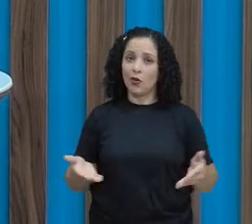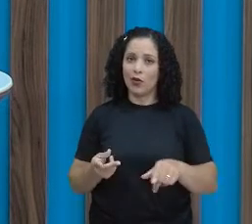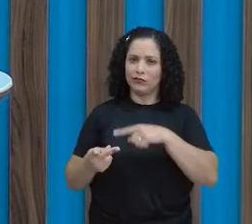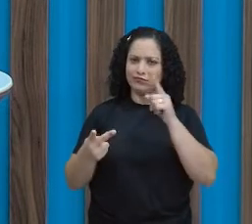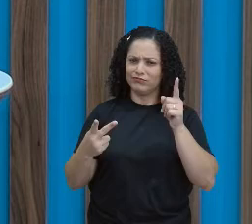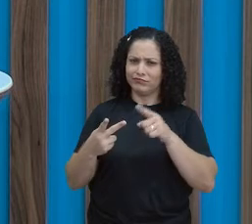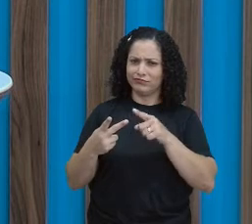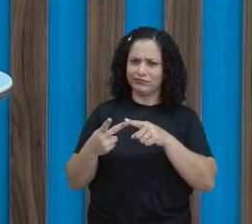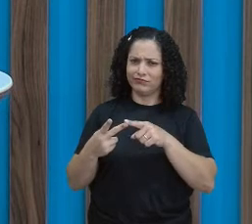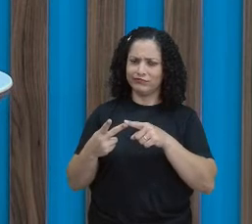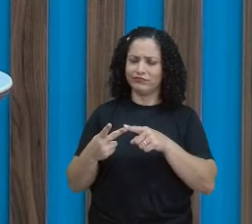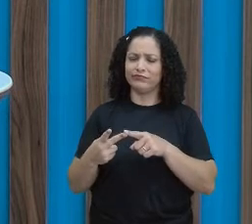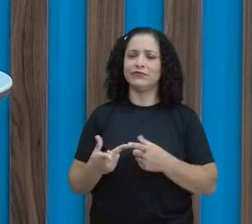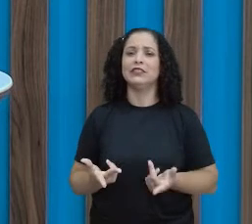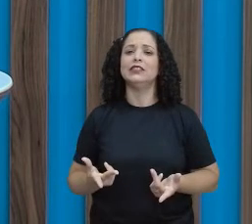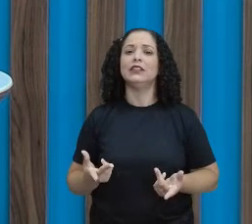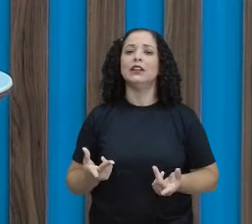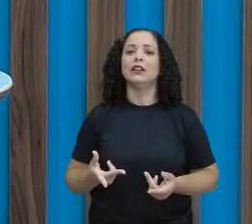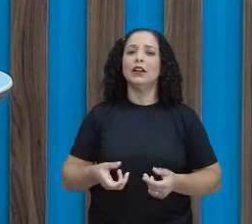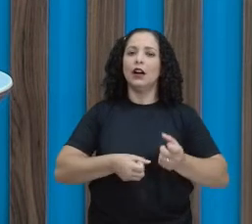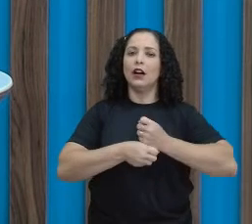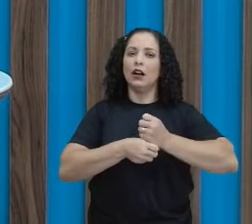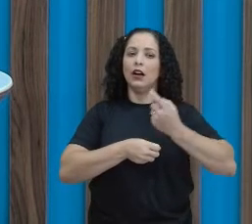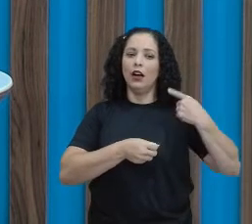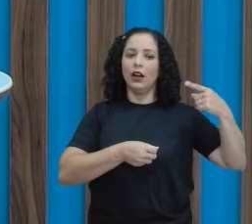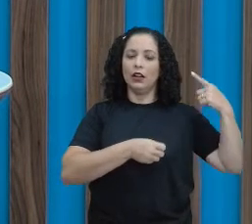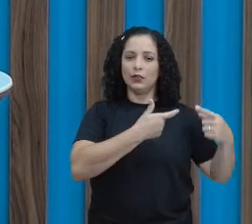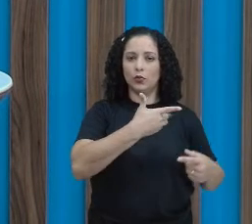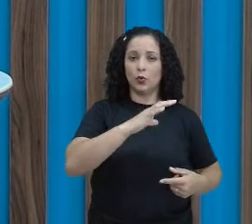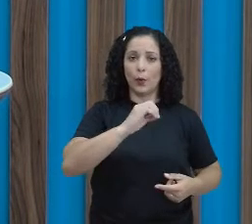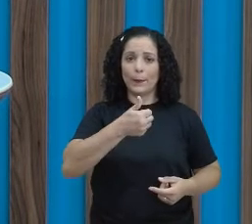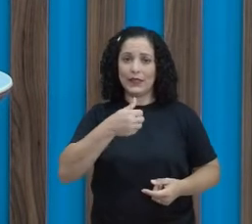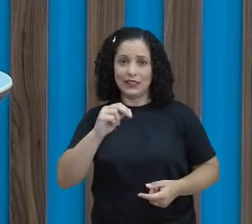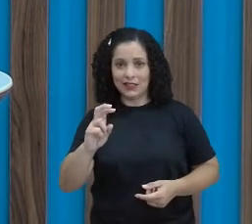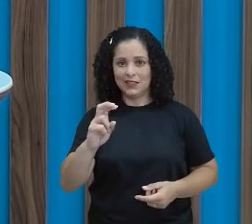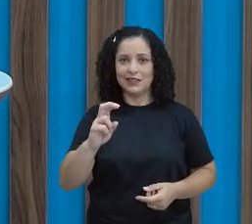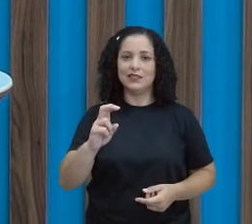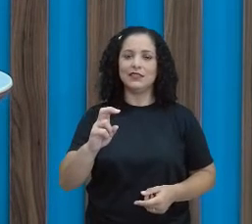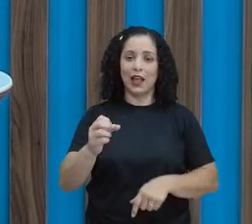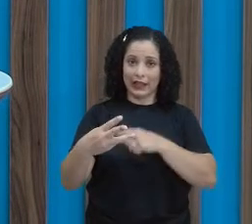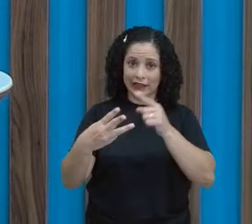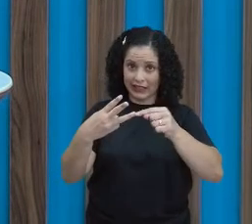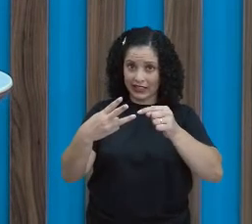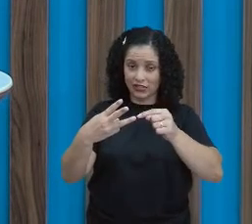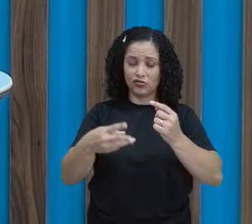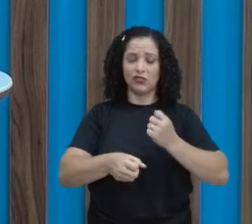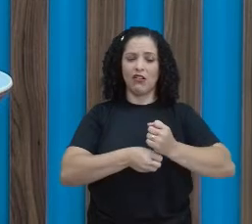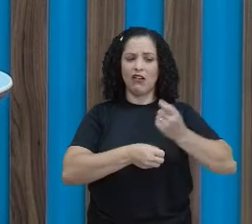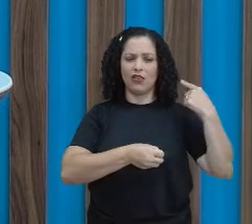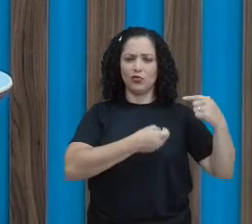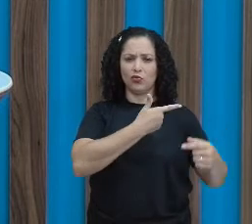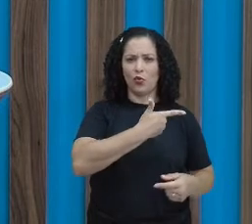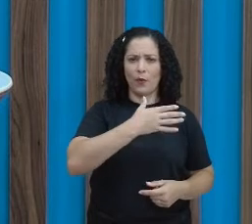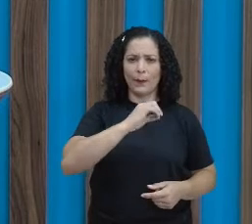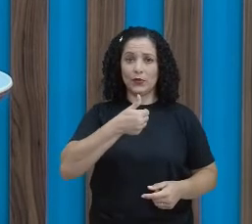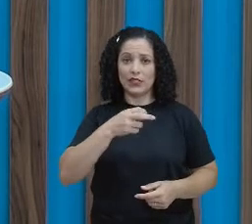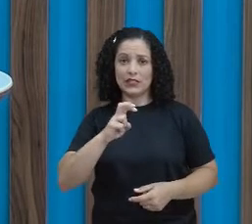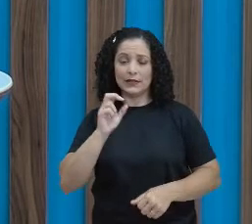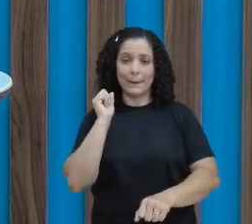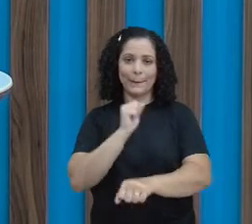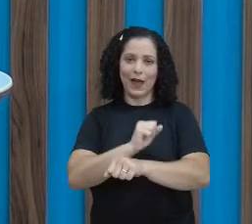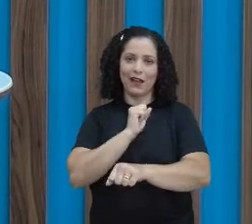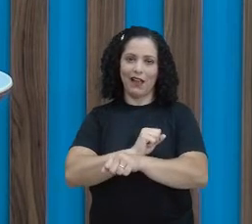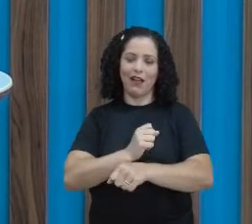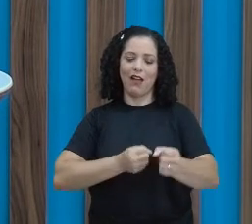Angra 3. Desde 2015 que essa construção está totalmente parada, né? Nas